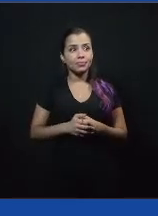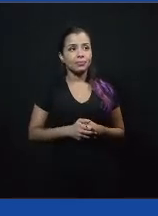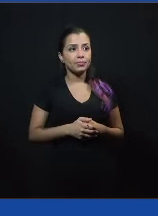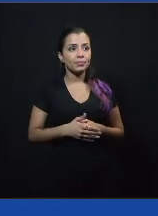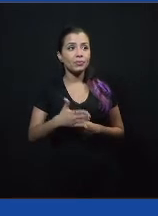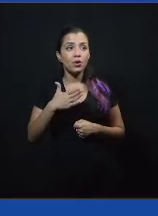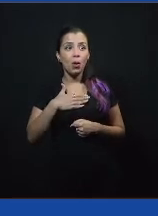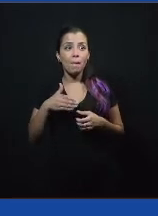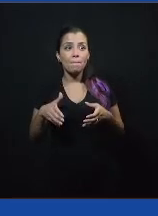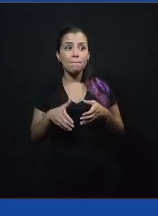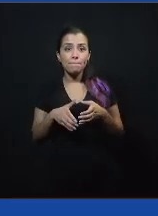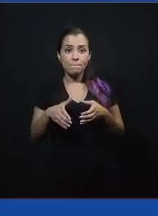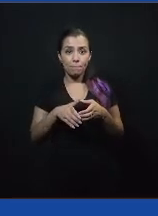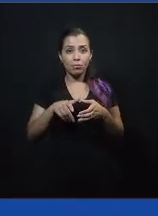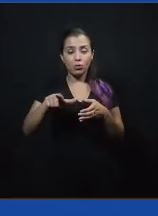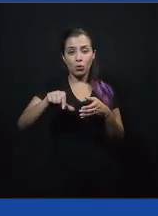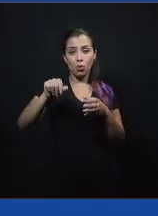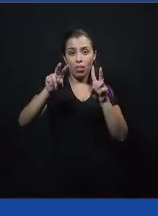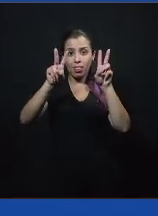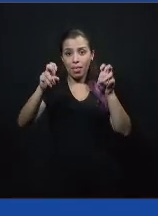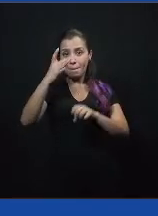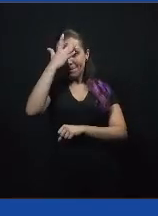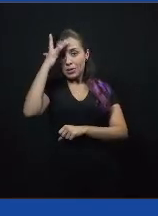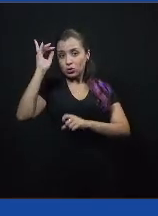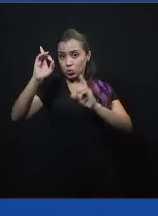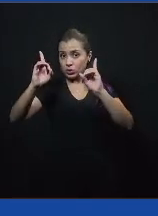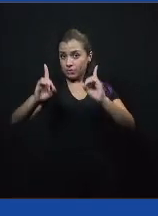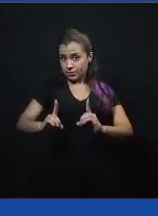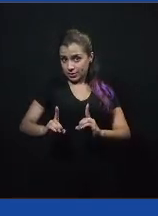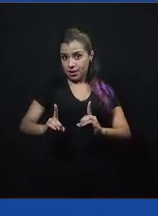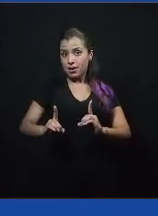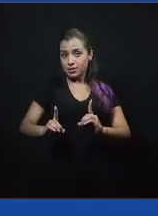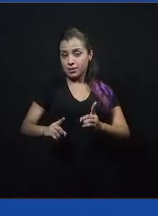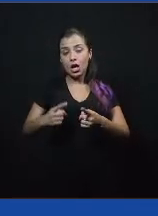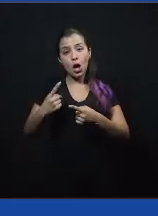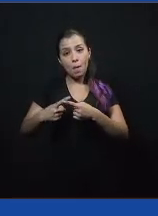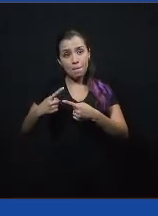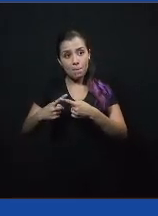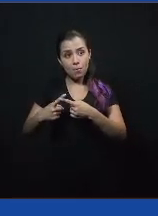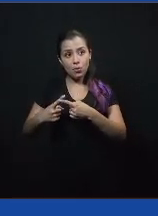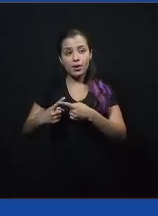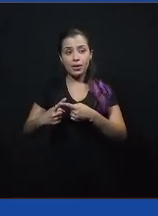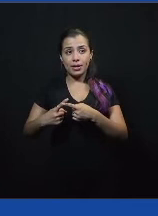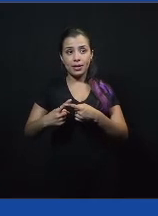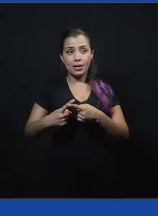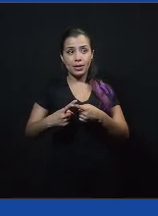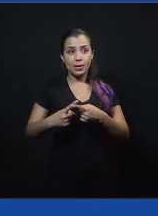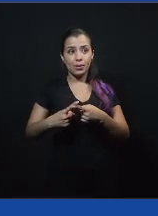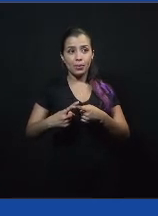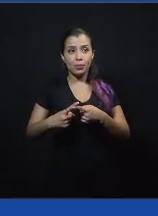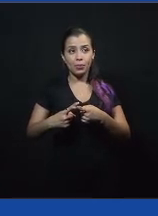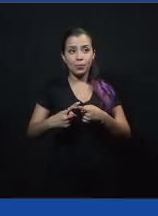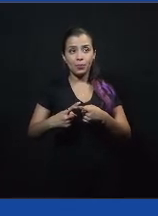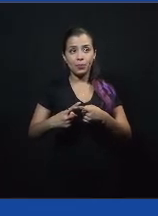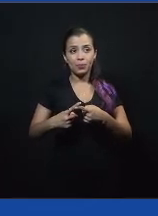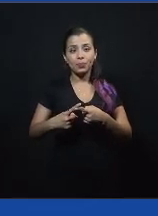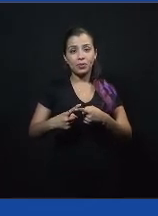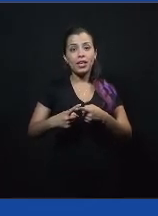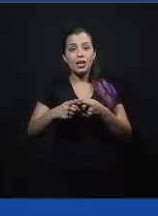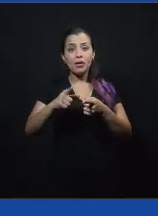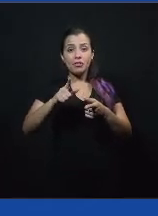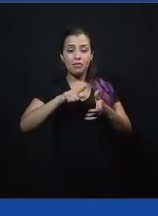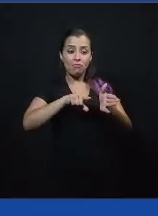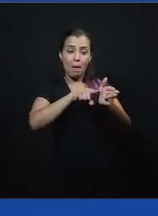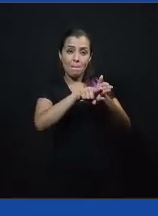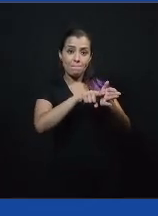ficou com o tema pessoas com deficiência pois o agente da Cidadania vocês uma uma pesquisa na